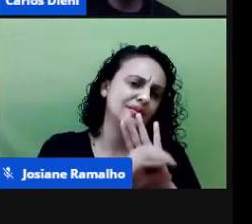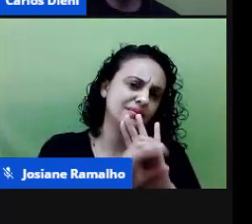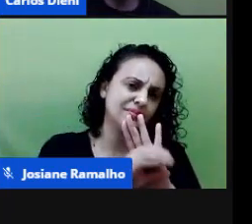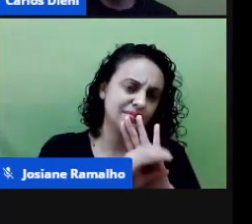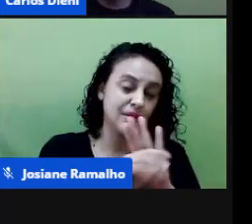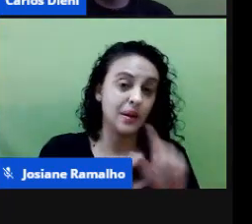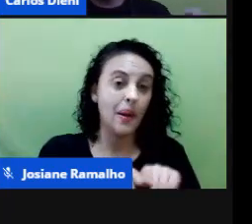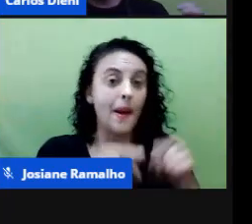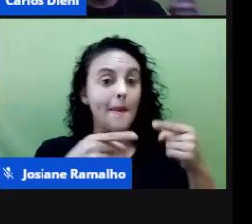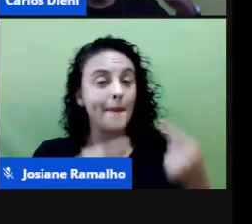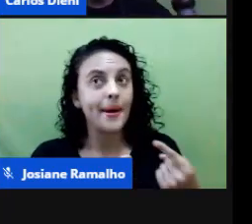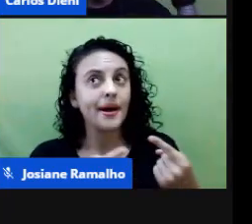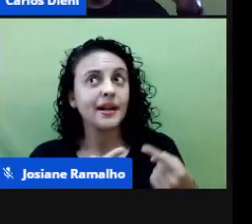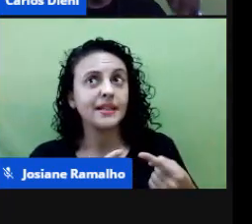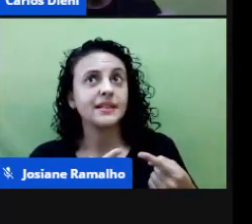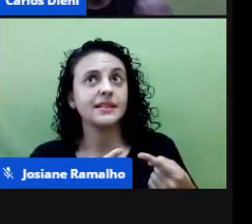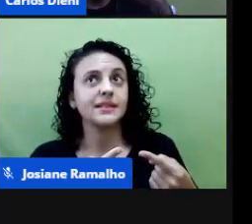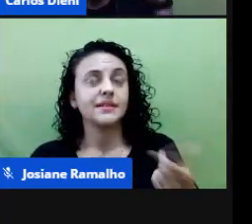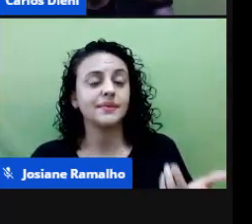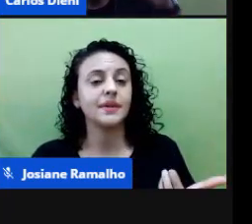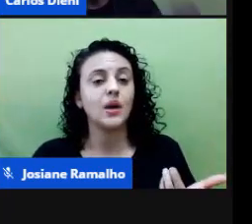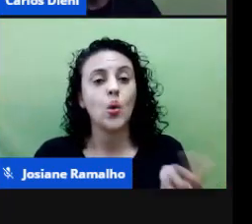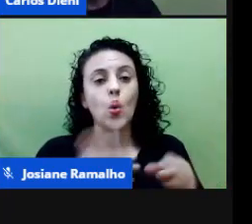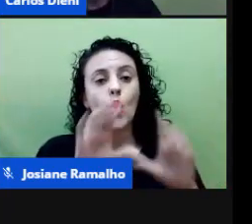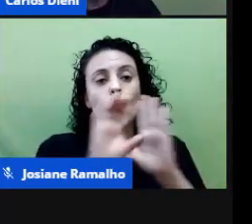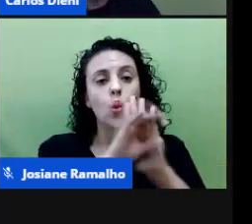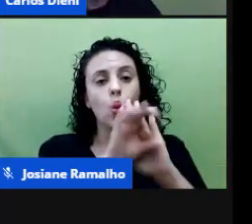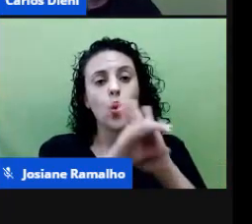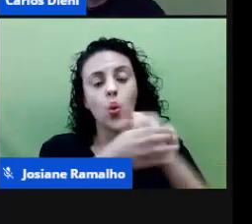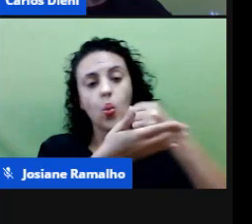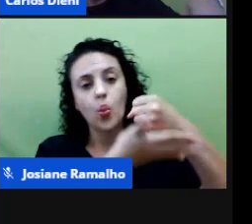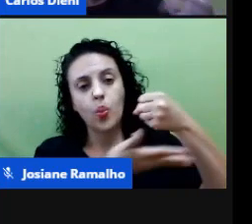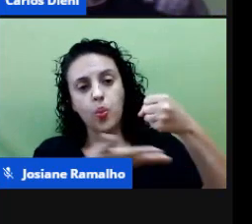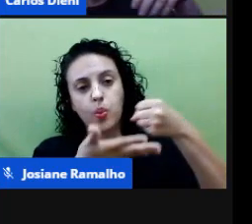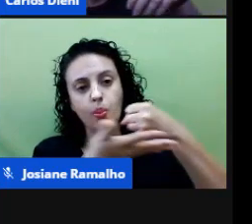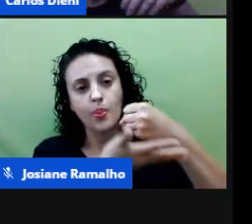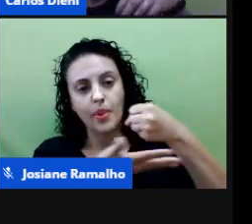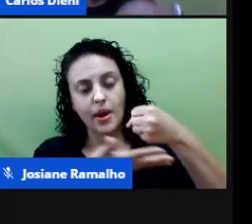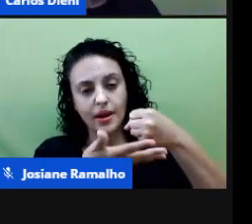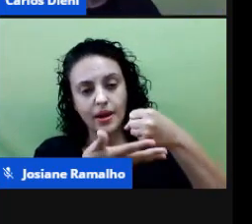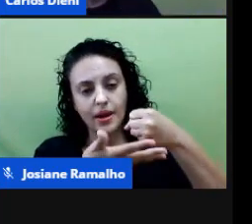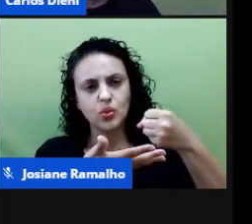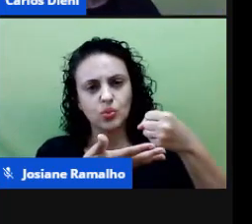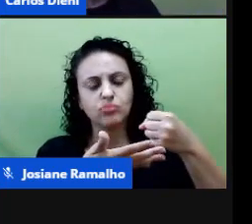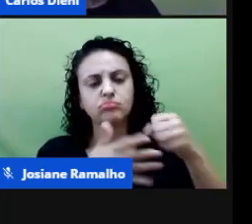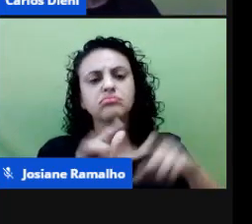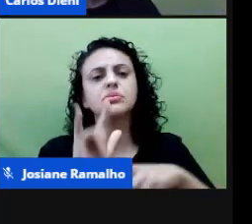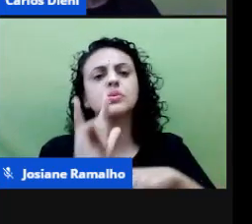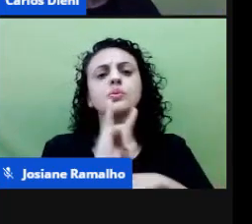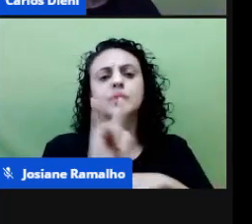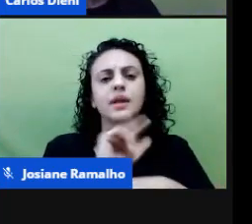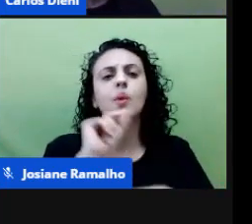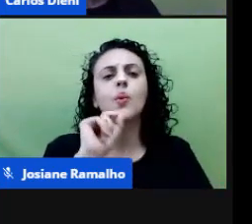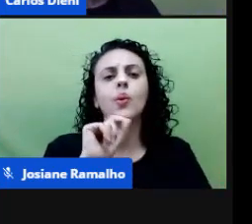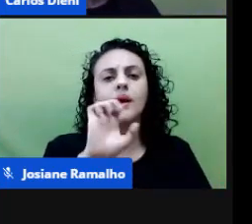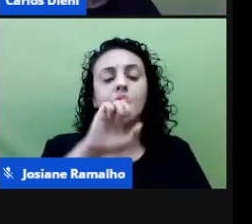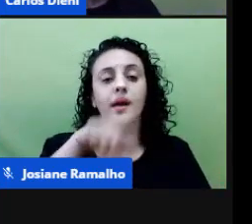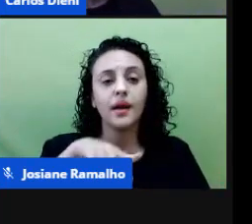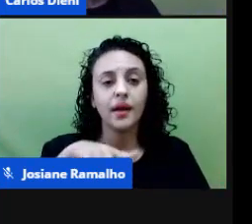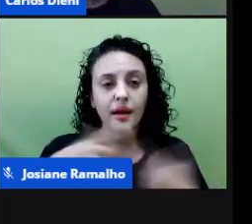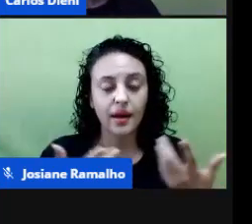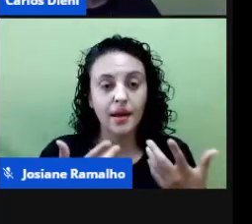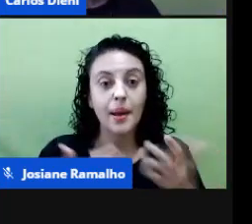Mas a gente diria que um conceito básico que ele representa muito seria o tratamento criativo